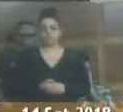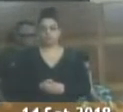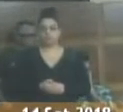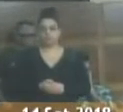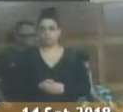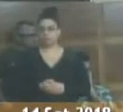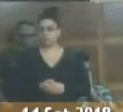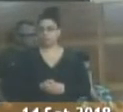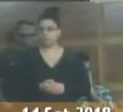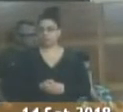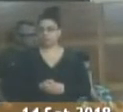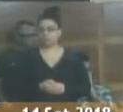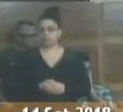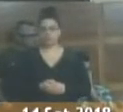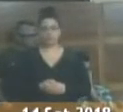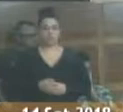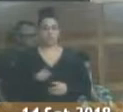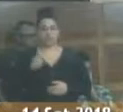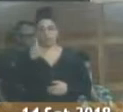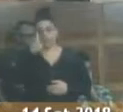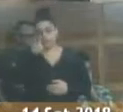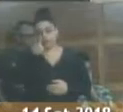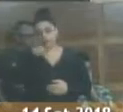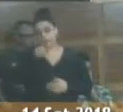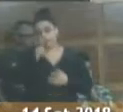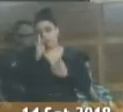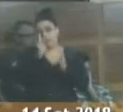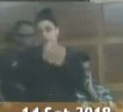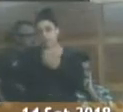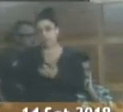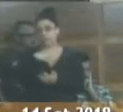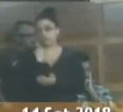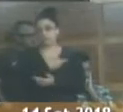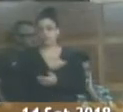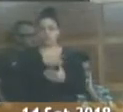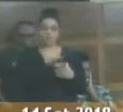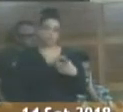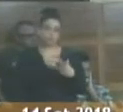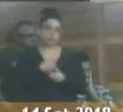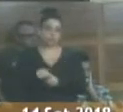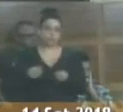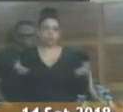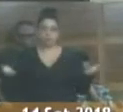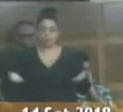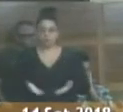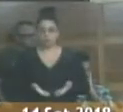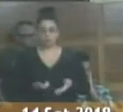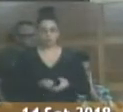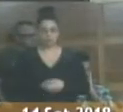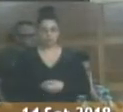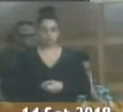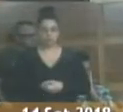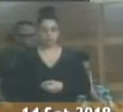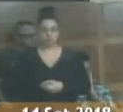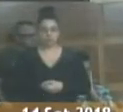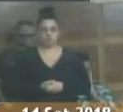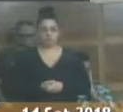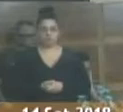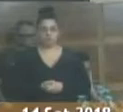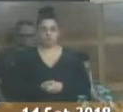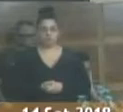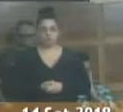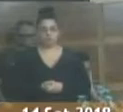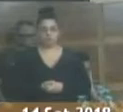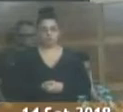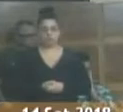É isso que acontece no nosso mundo, o mundo de Juruá, o mundo de Nhandeva, no mundo dos